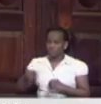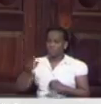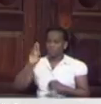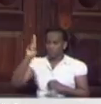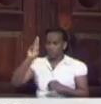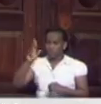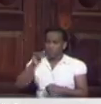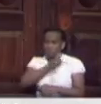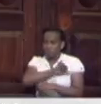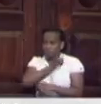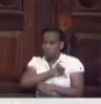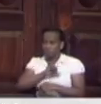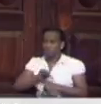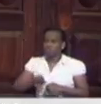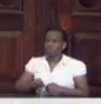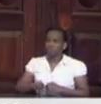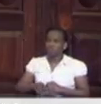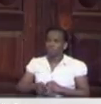Janeiro.